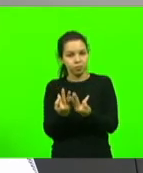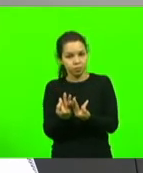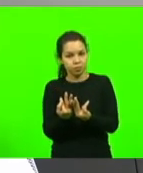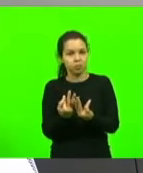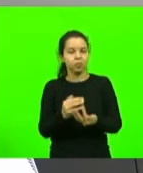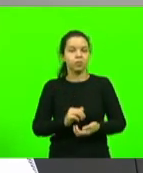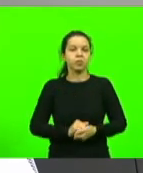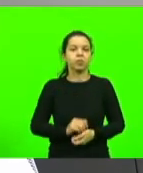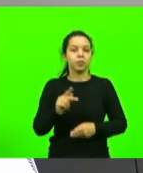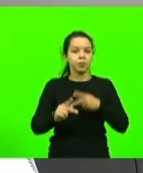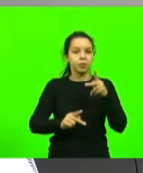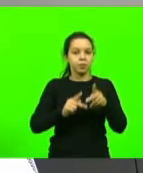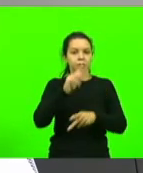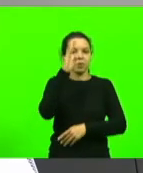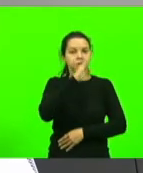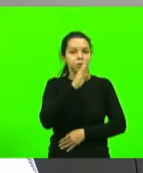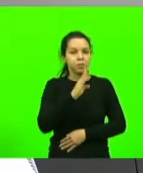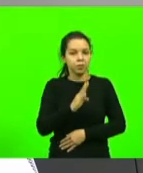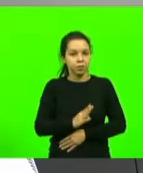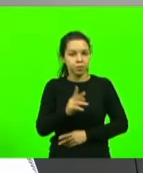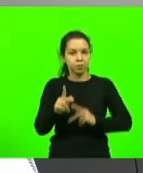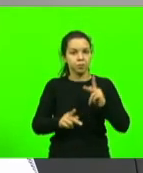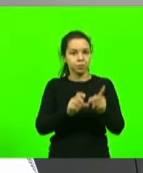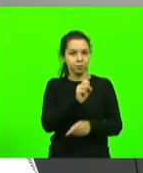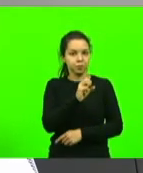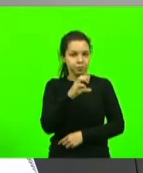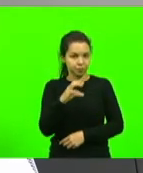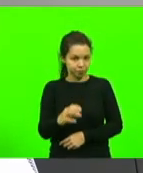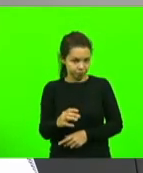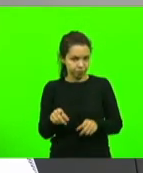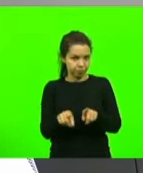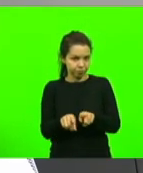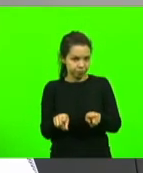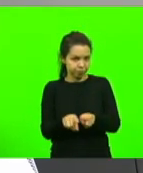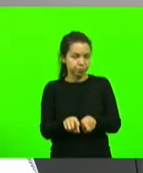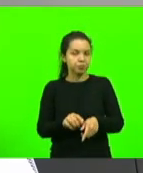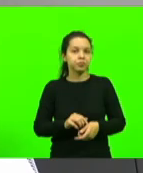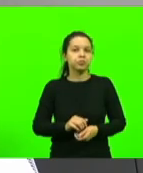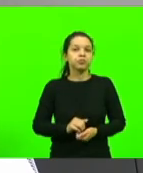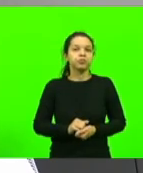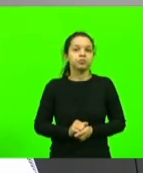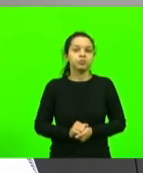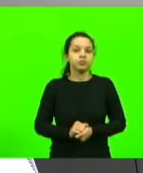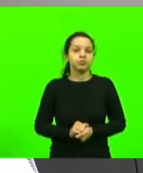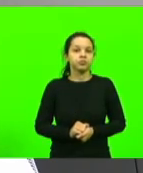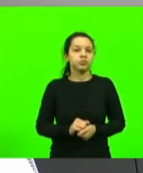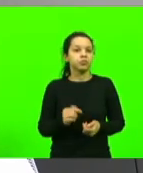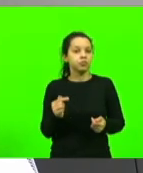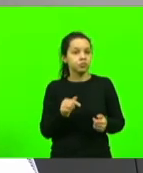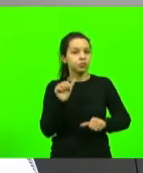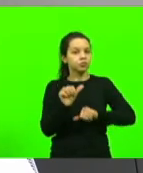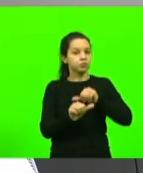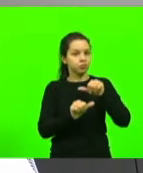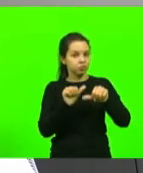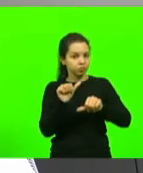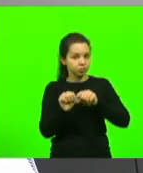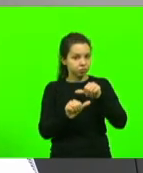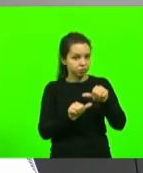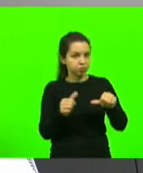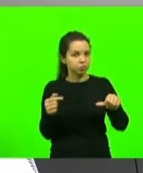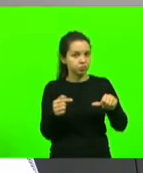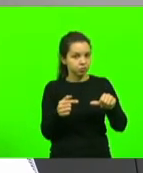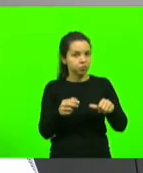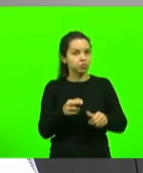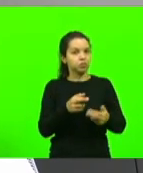a população brasileira e Catarinense como um todo com a reforma O que é dever do Estado no que se refere à prestação